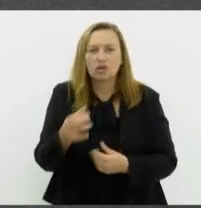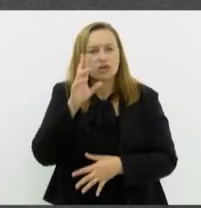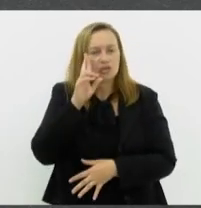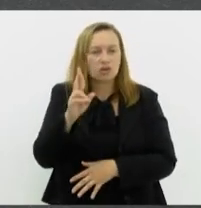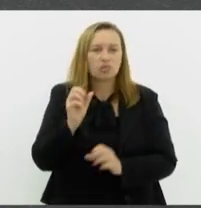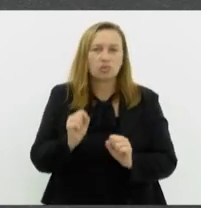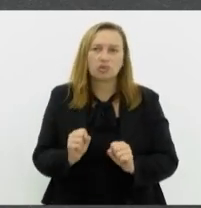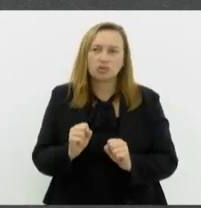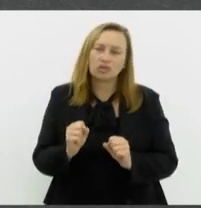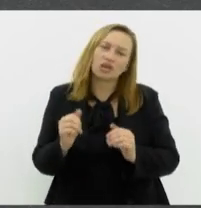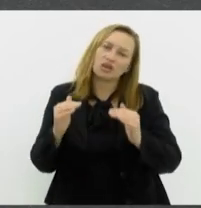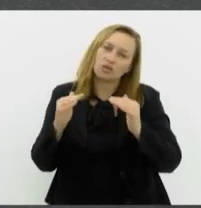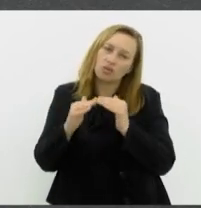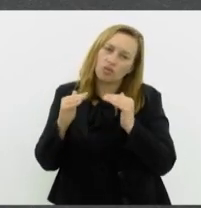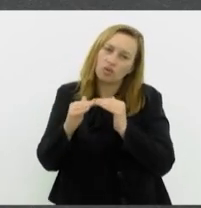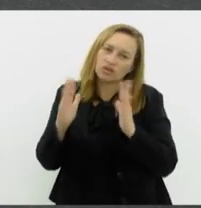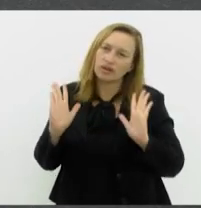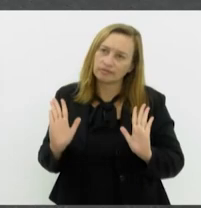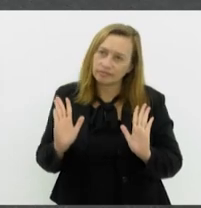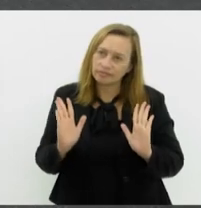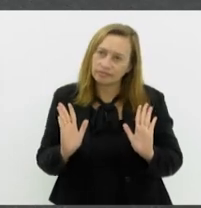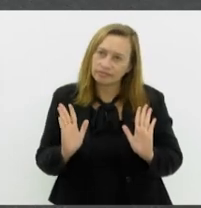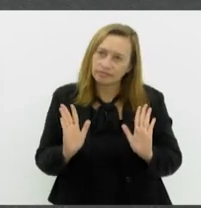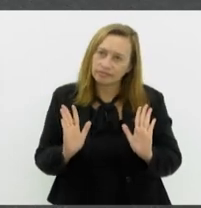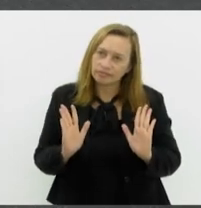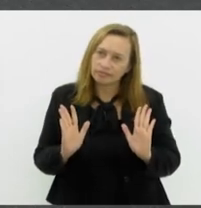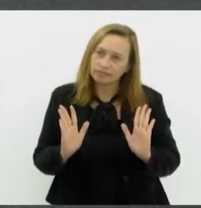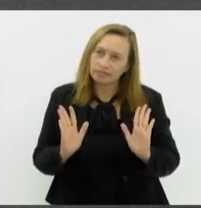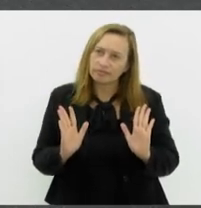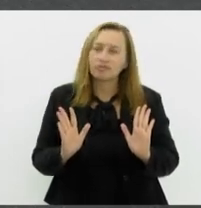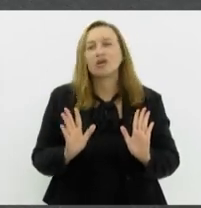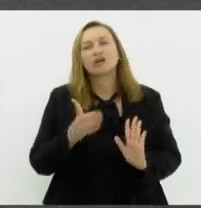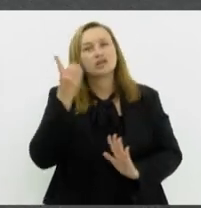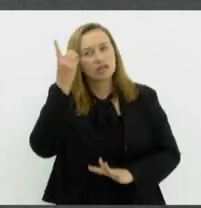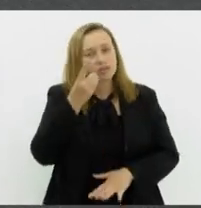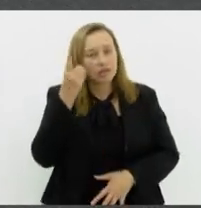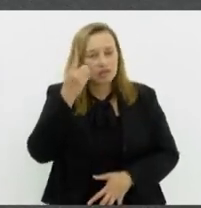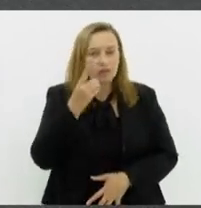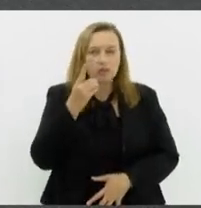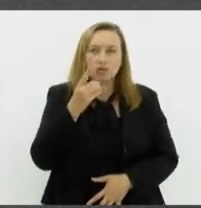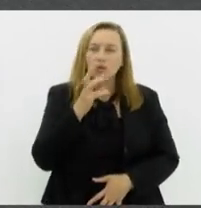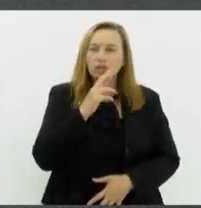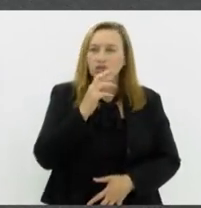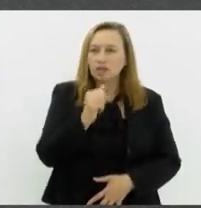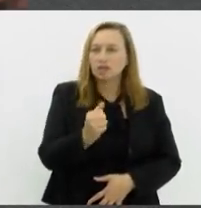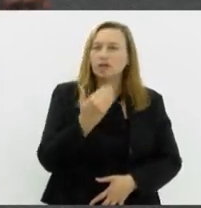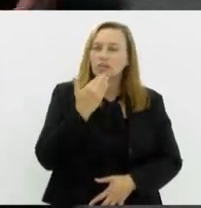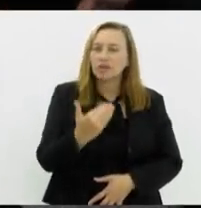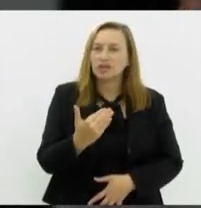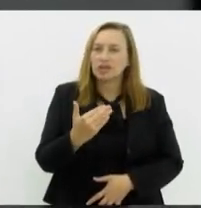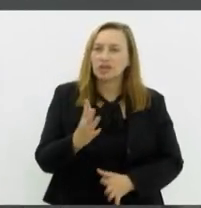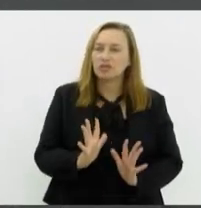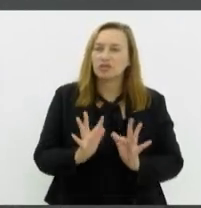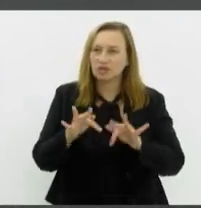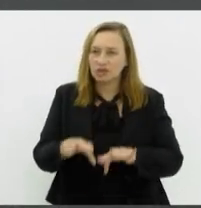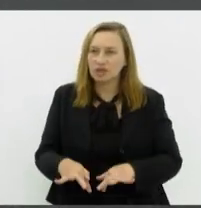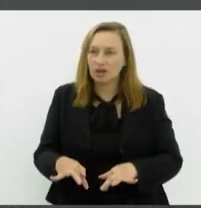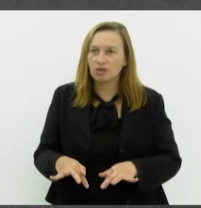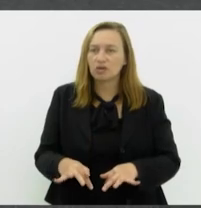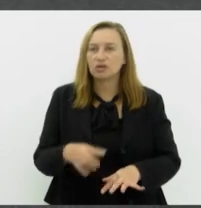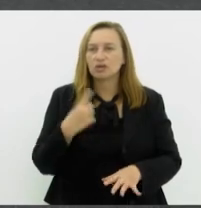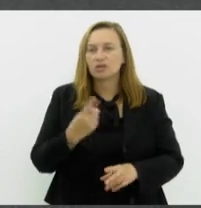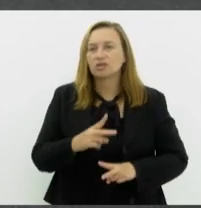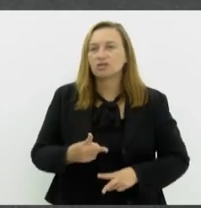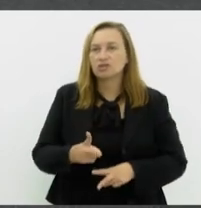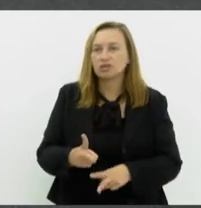Excelência concordasse, seria para o deputado Rodrigo pedir a forma de redação final e a gente manter